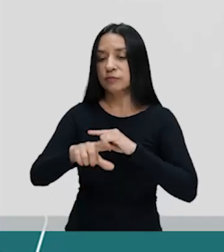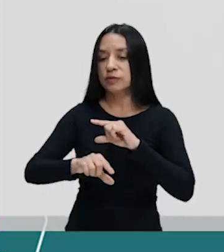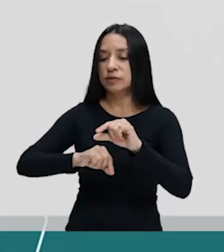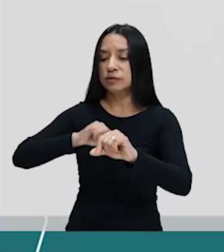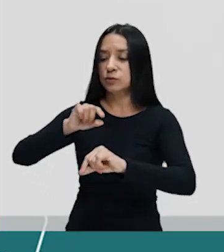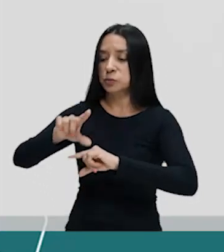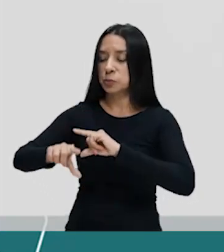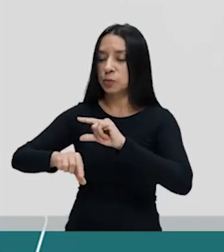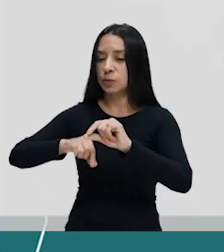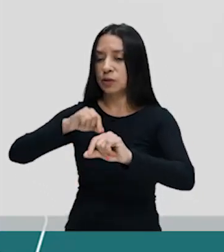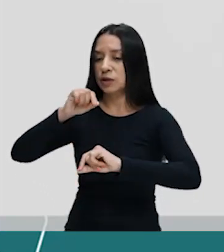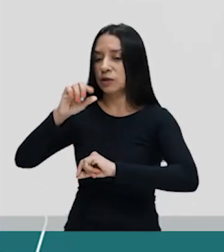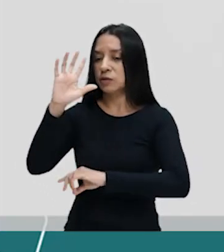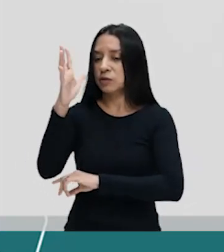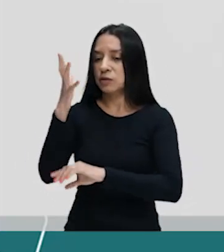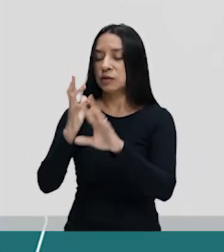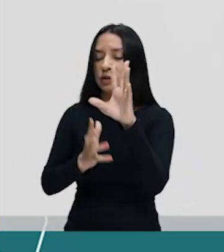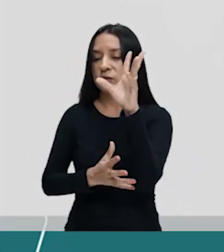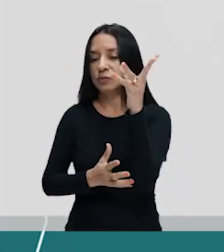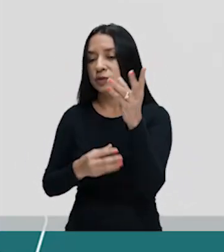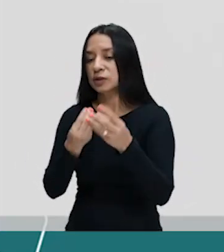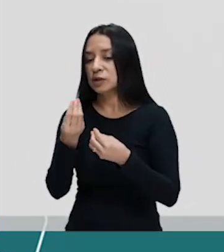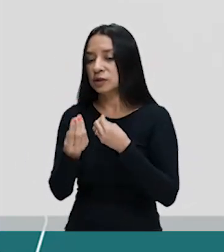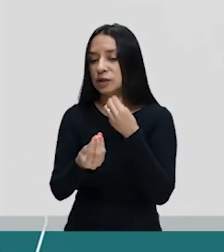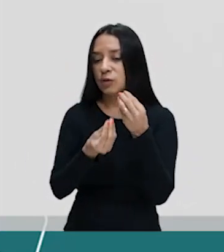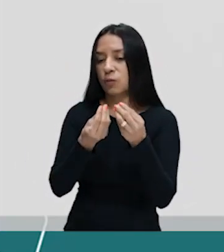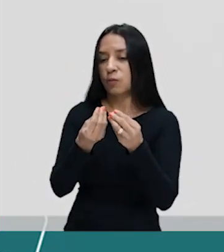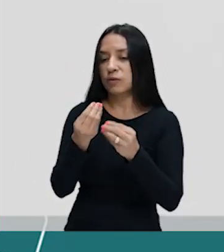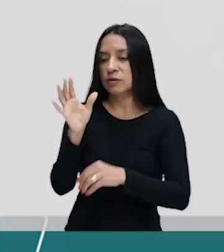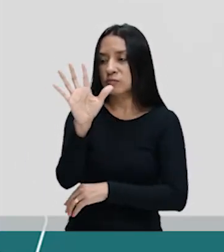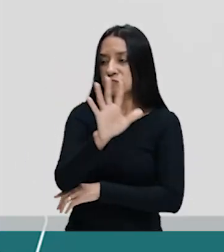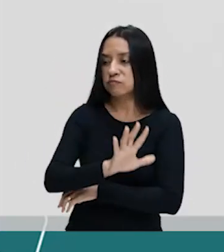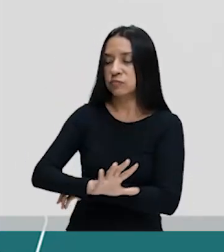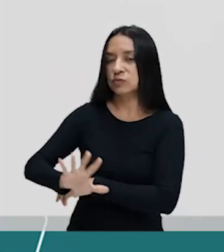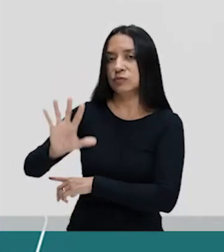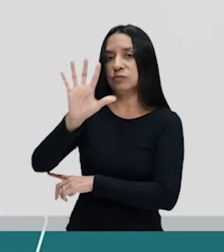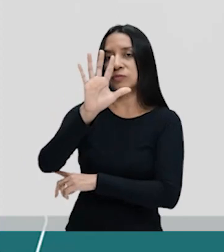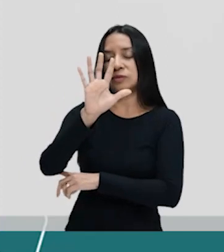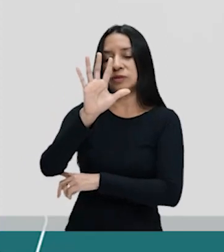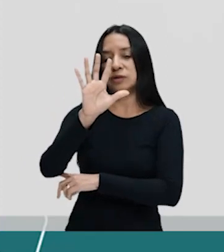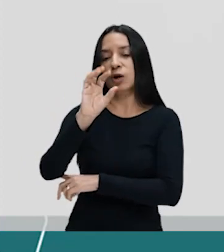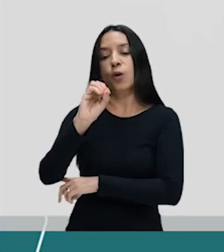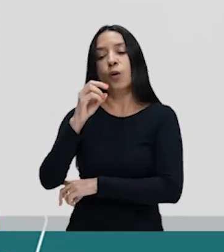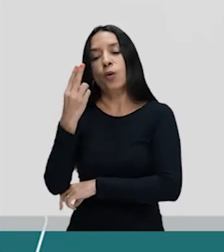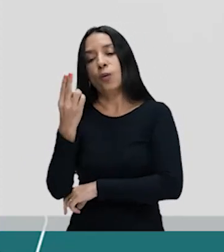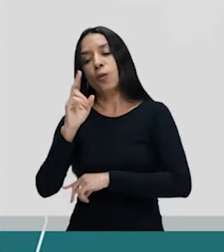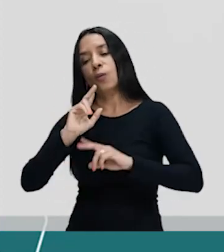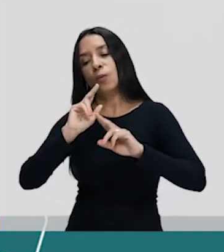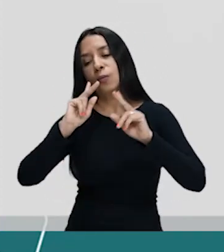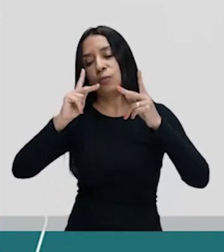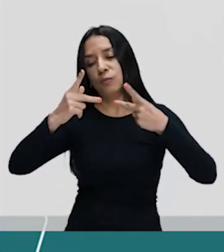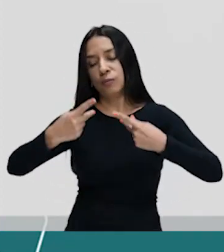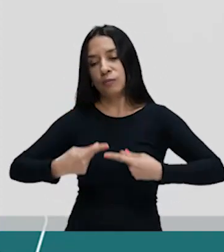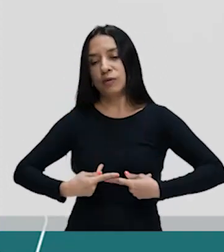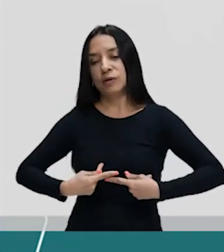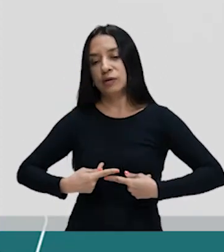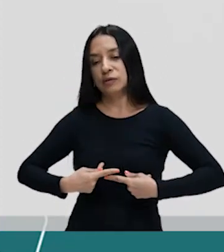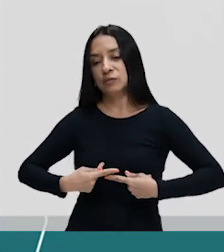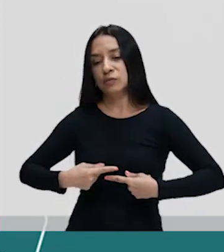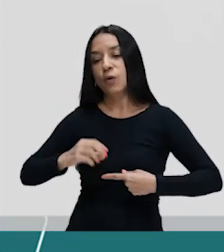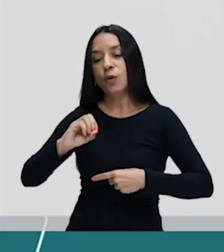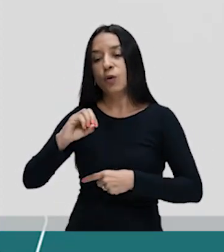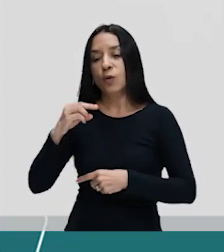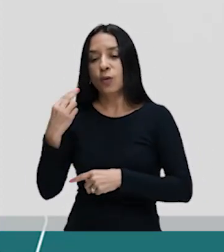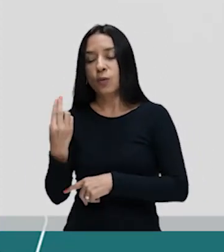a natureza considerada como aquilo que nos rodeia, ora a natureza humana, ora aquilo que está além da natureza,